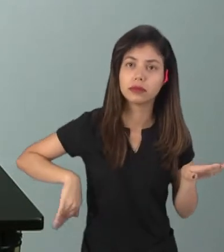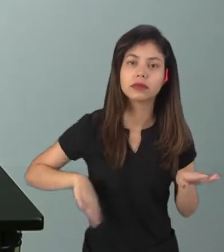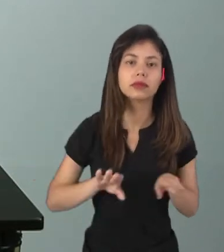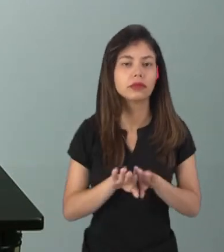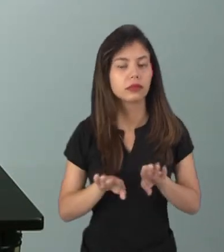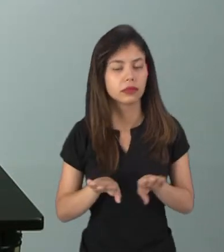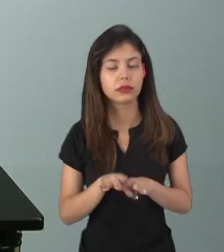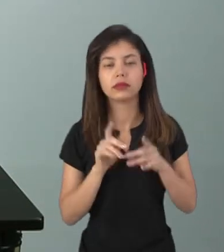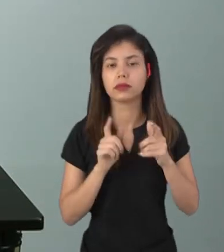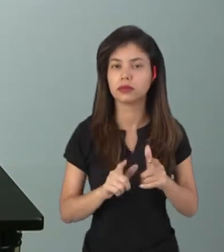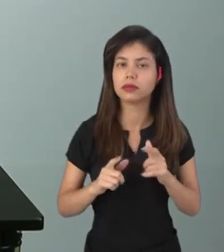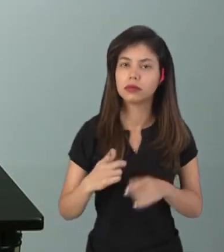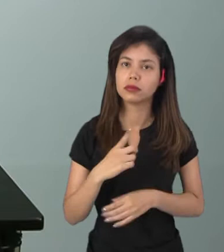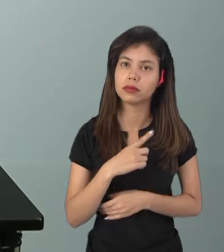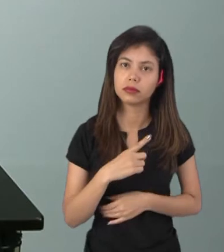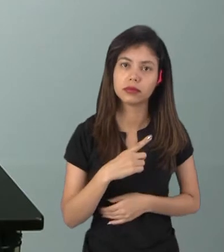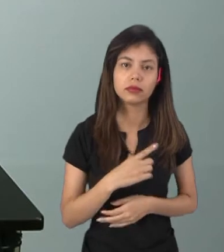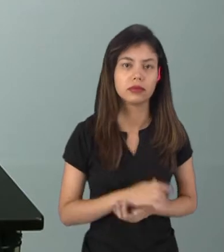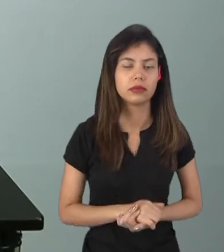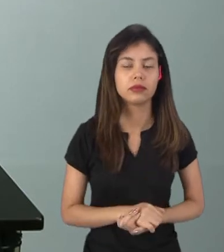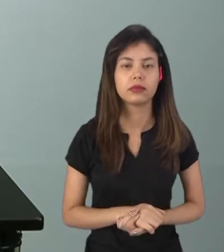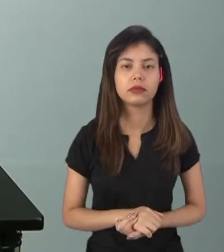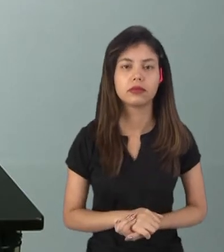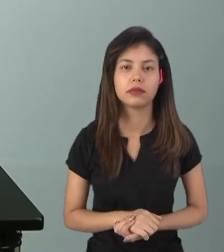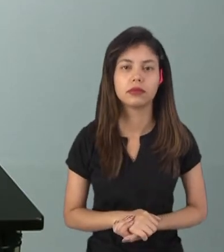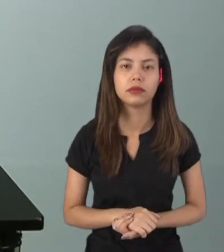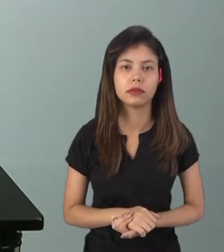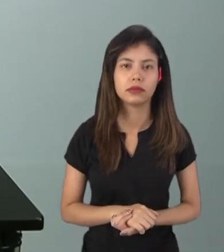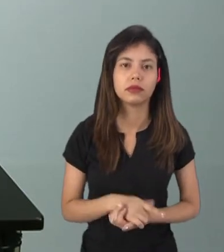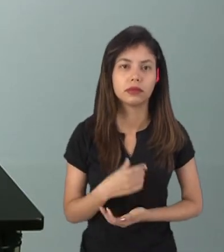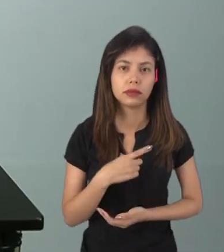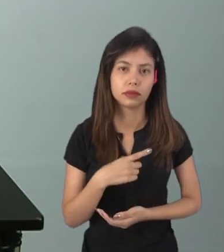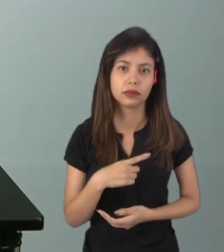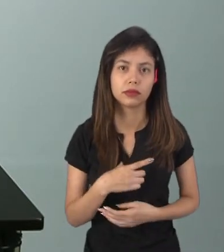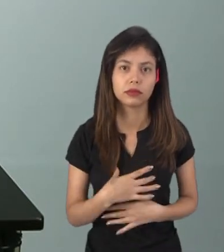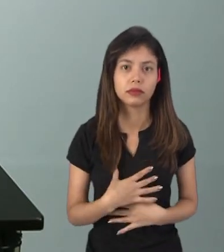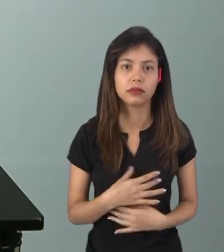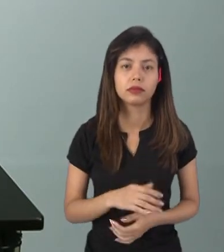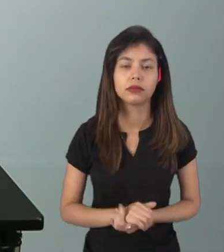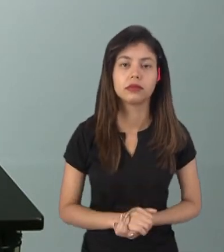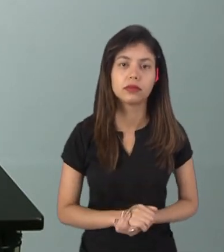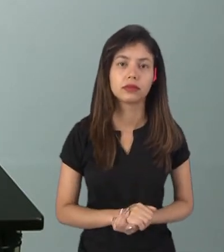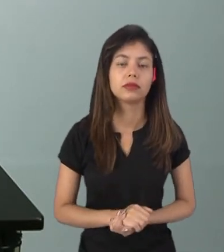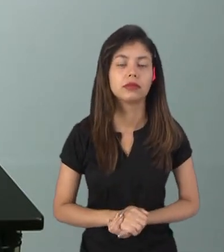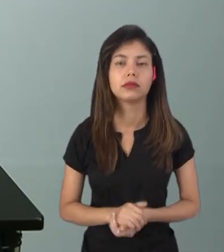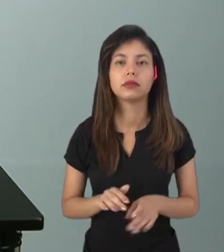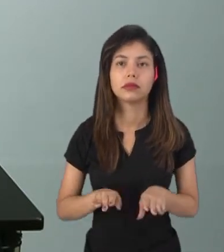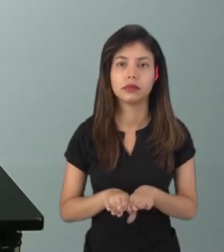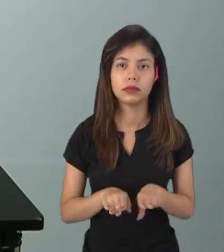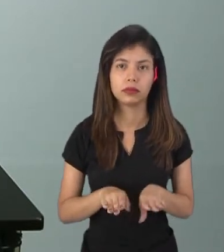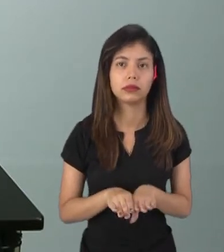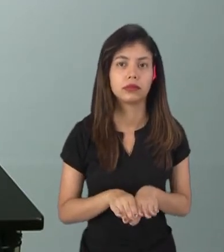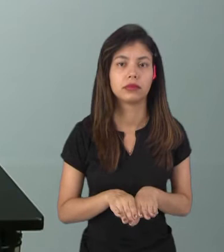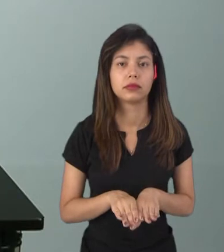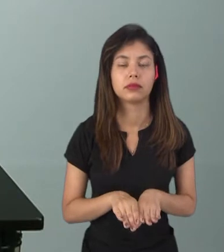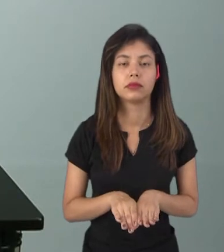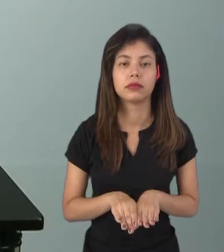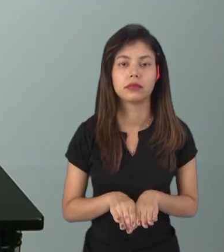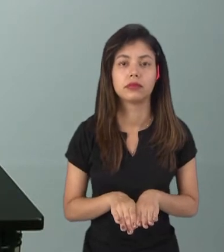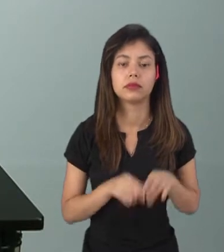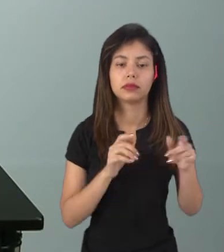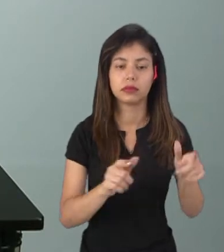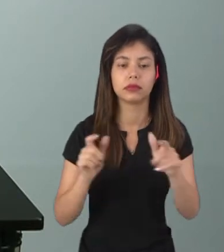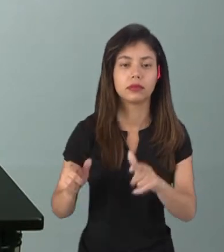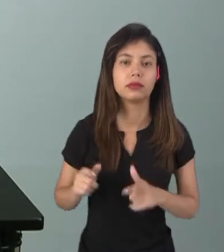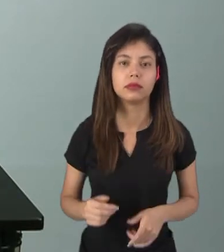as praias onde, né, existe lugares que tem o litoral, né, as praias também são ambientes,